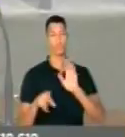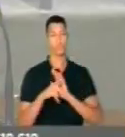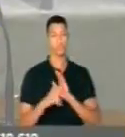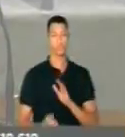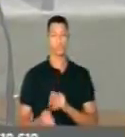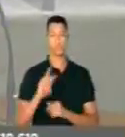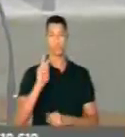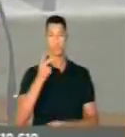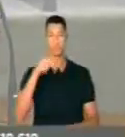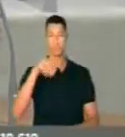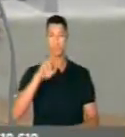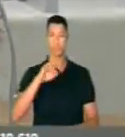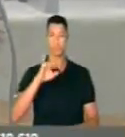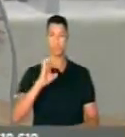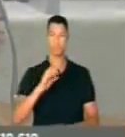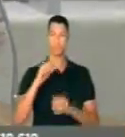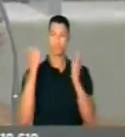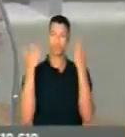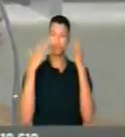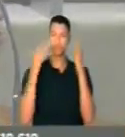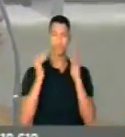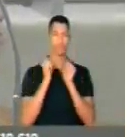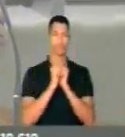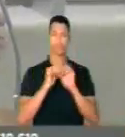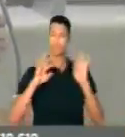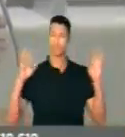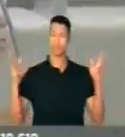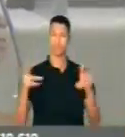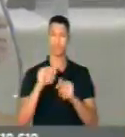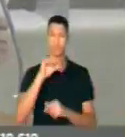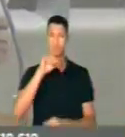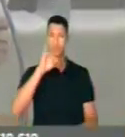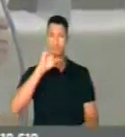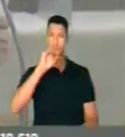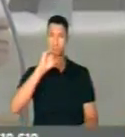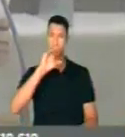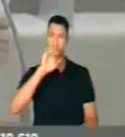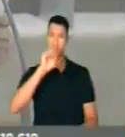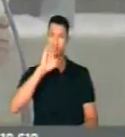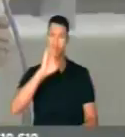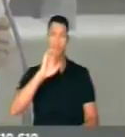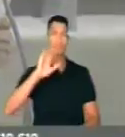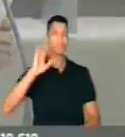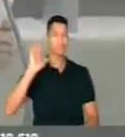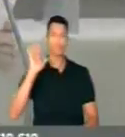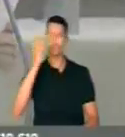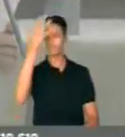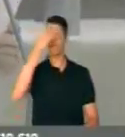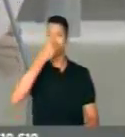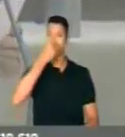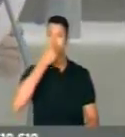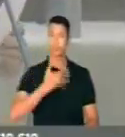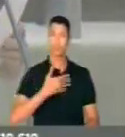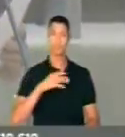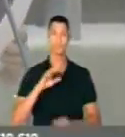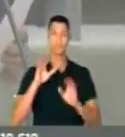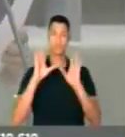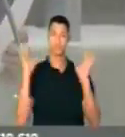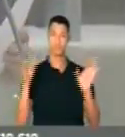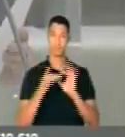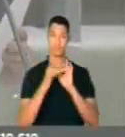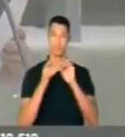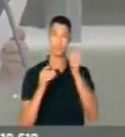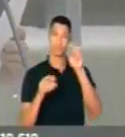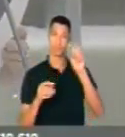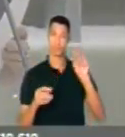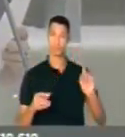Magnus Henrique Lopes comemorou com toda a diocese esta data com um acontecimento magnífico. Reuniu mais de